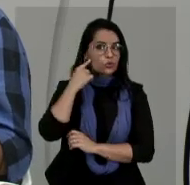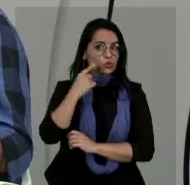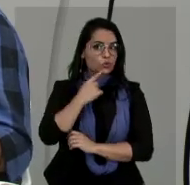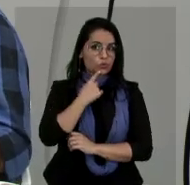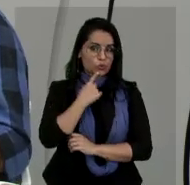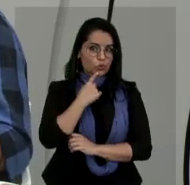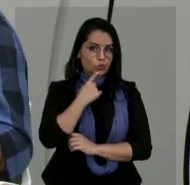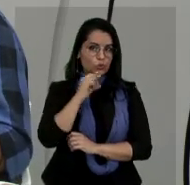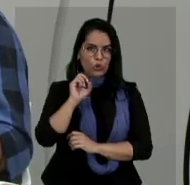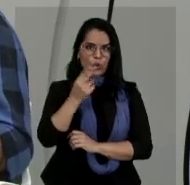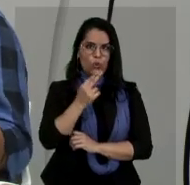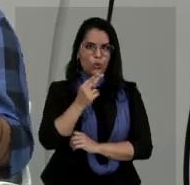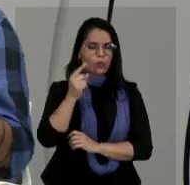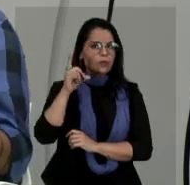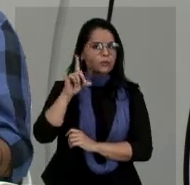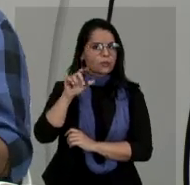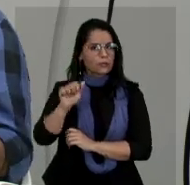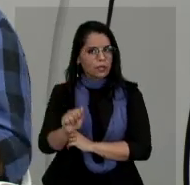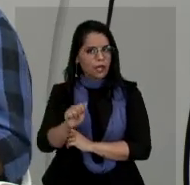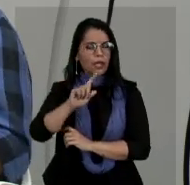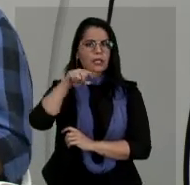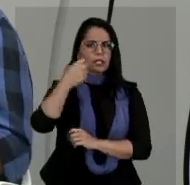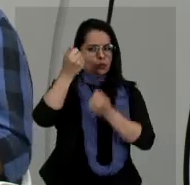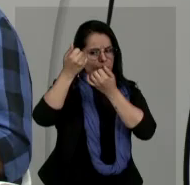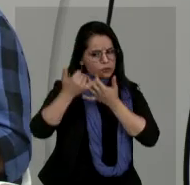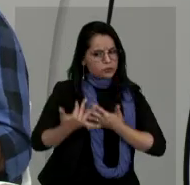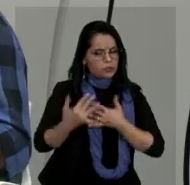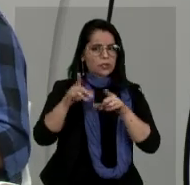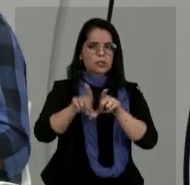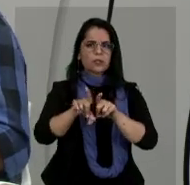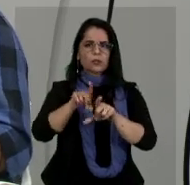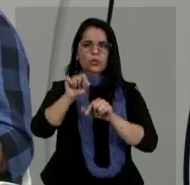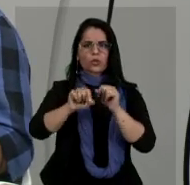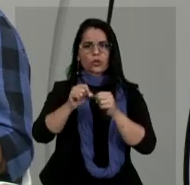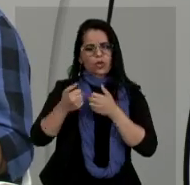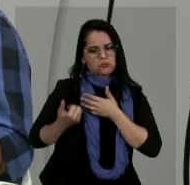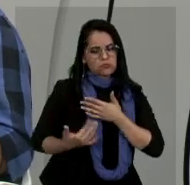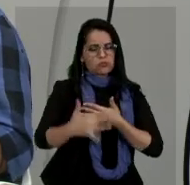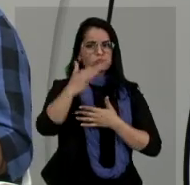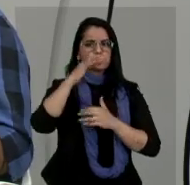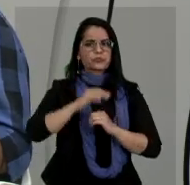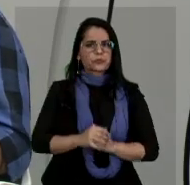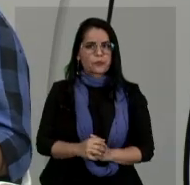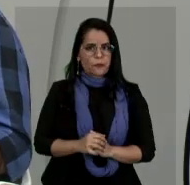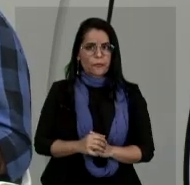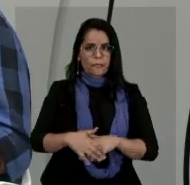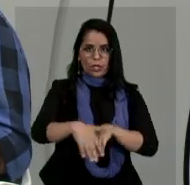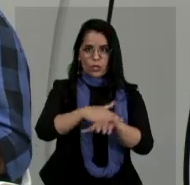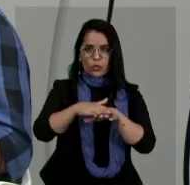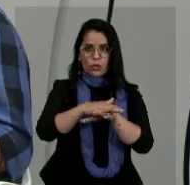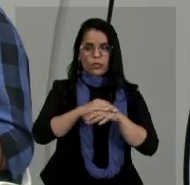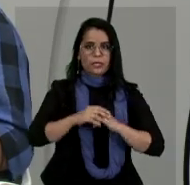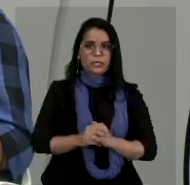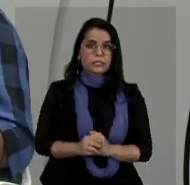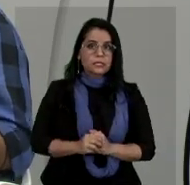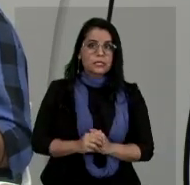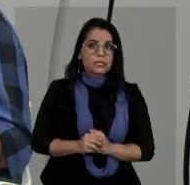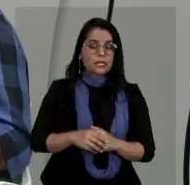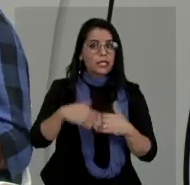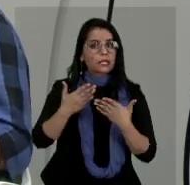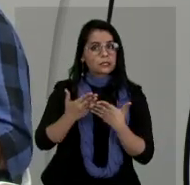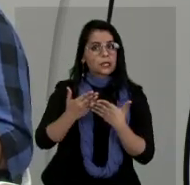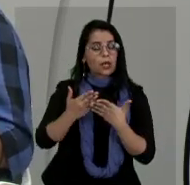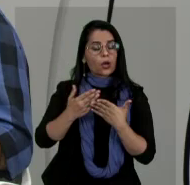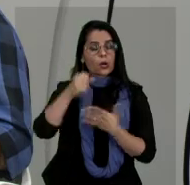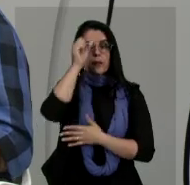surda ou deficiente auditivo, que nós vamos falar um pouquinho sobre isso no decorrer dessa nossa conversa aqui. A língua